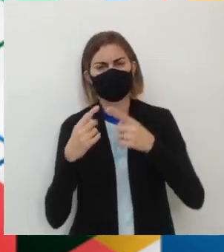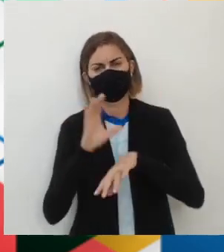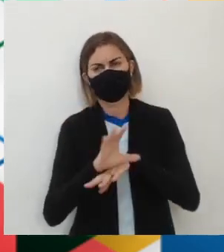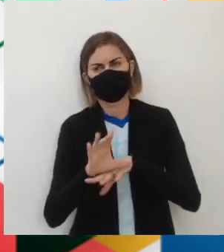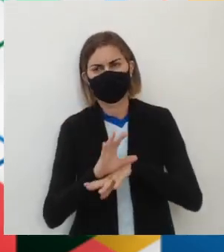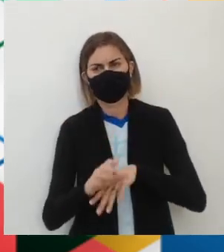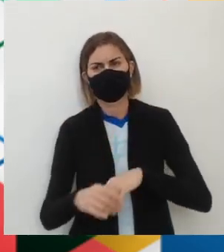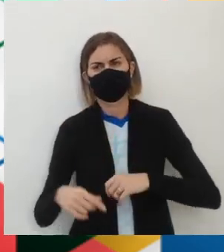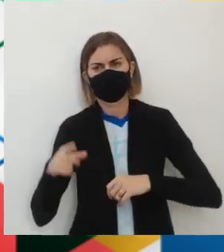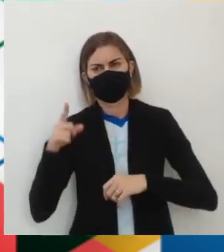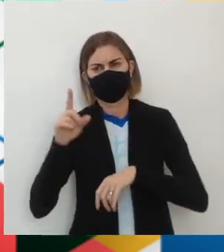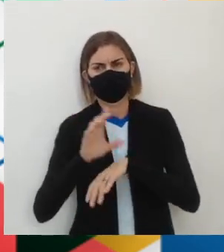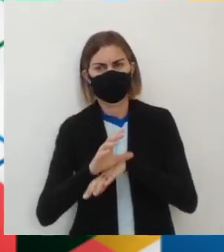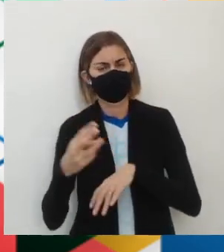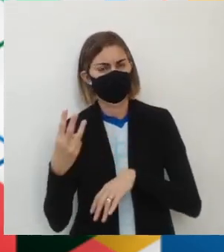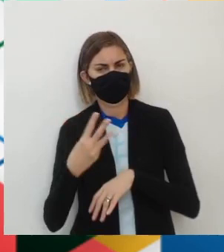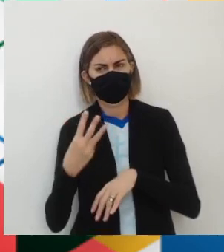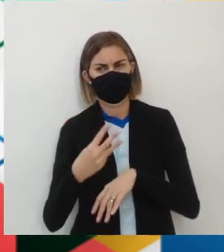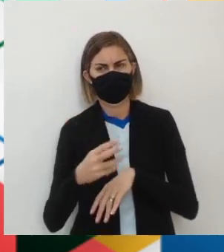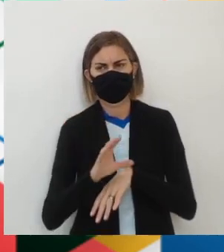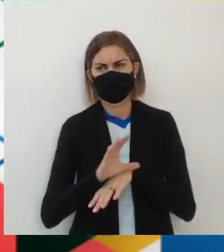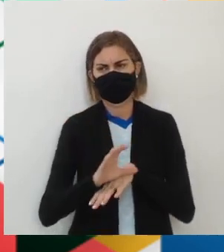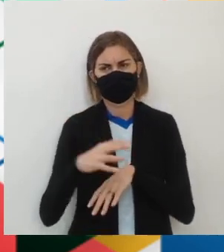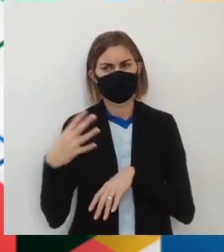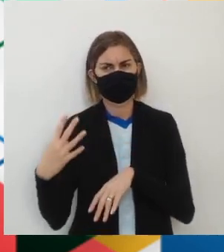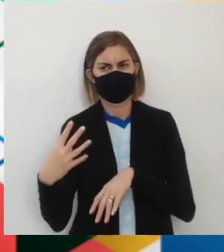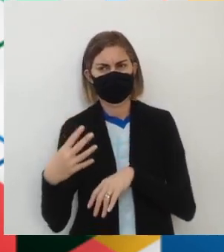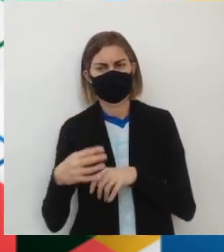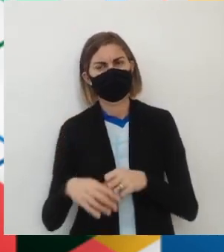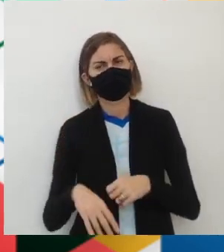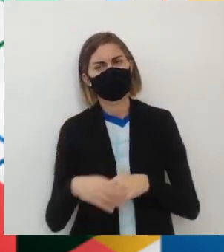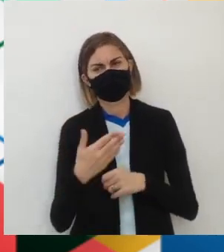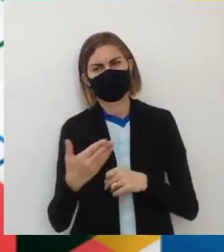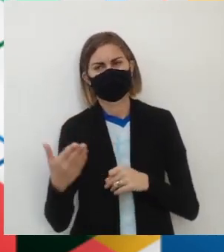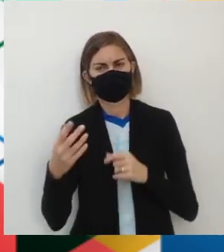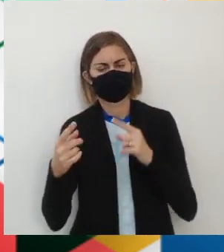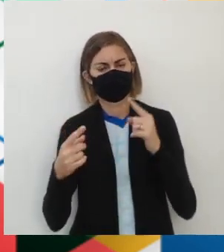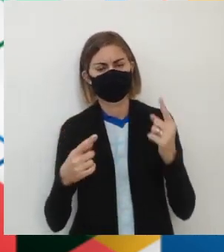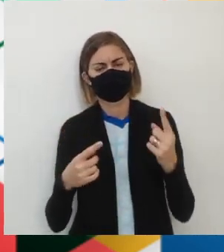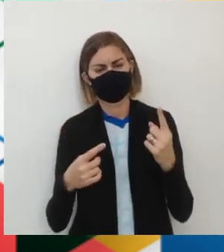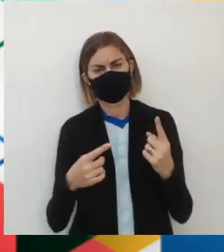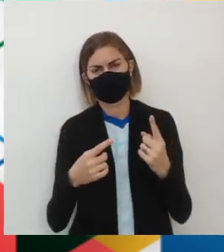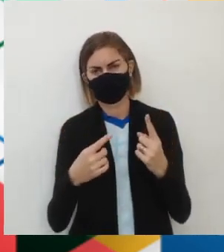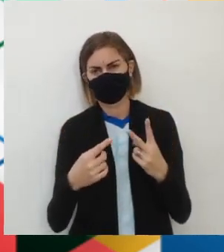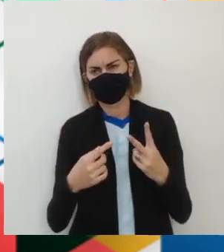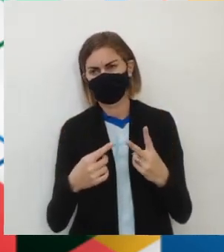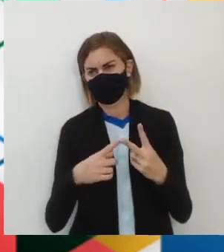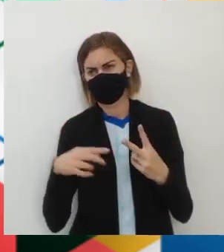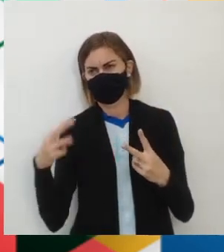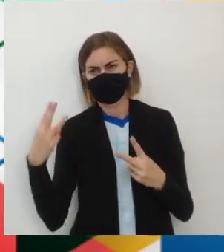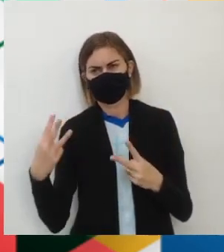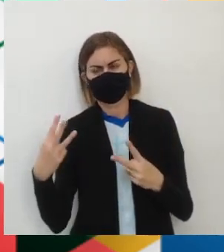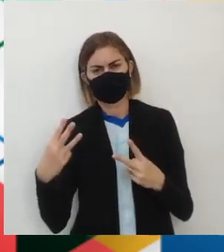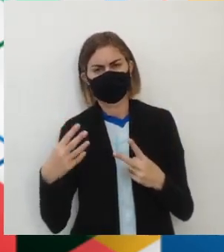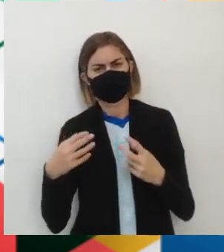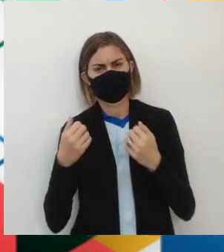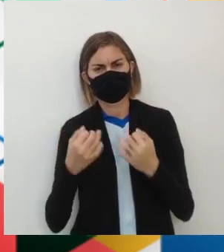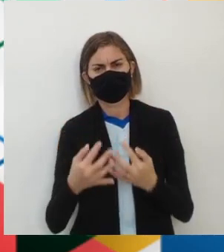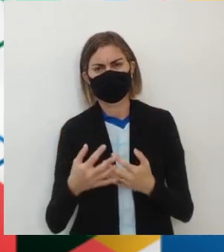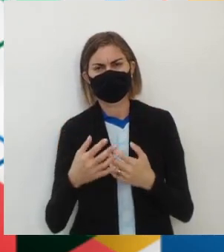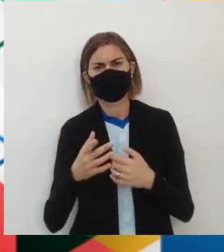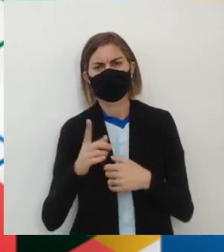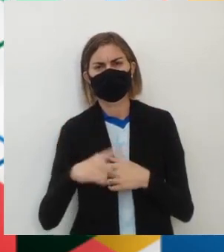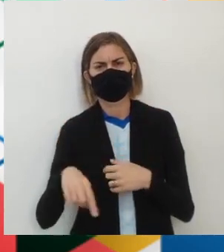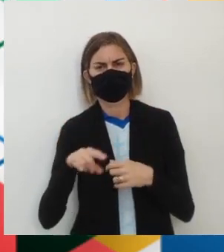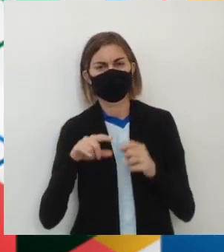outro aqui, o terceiro e o quarto, e entre o segundo e o terceiro carbono, justamente onde